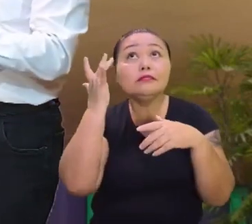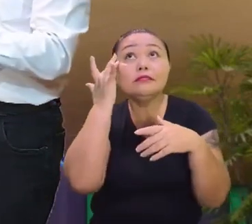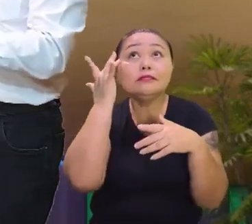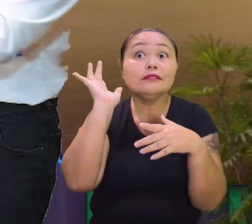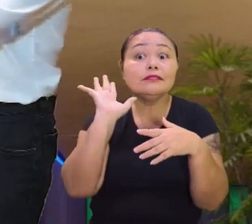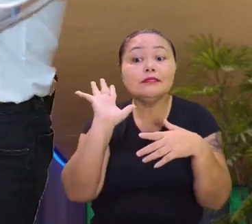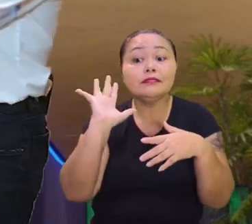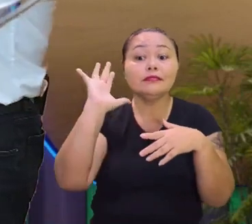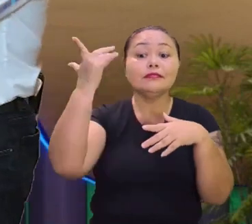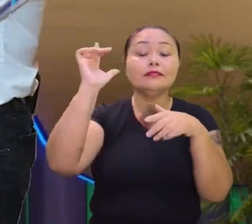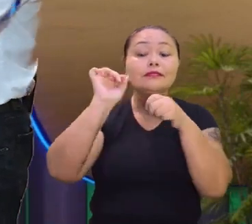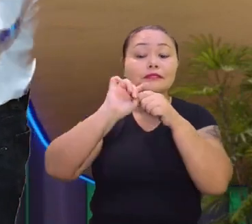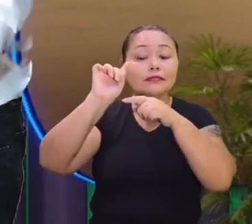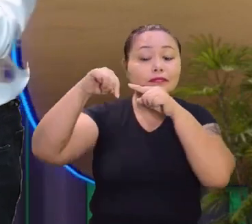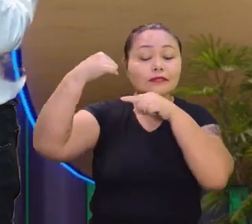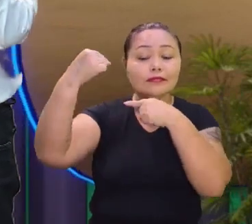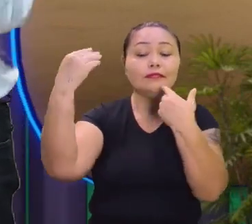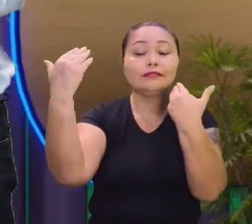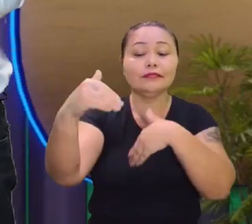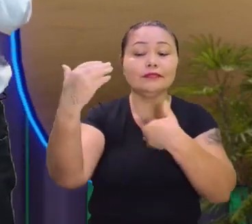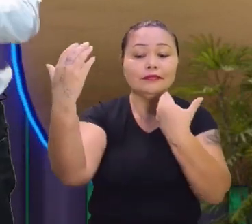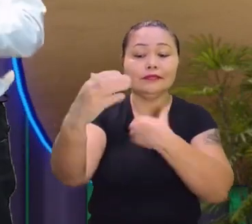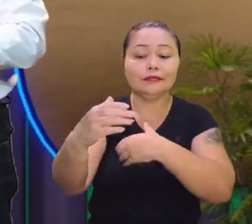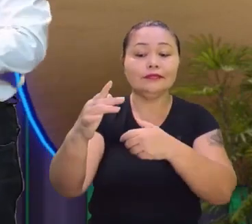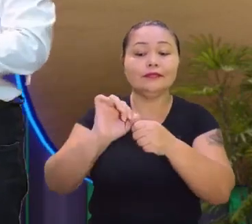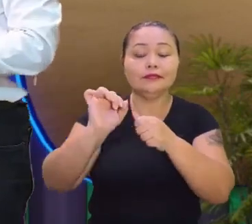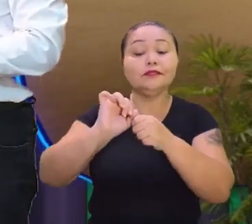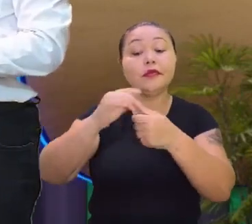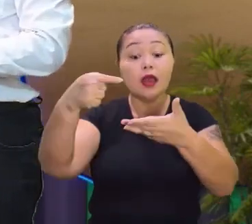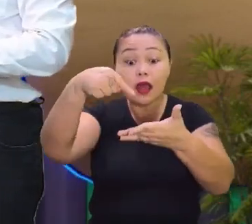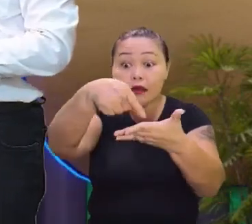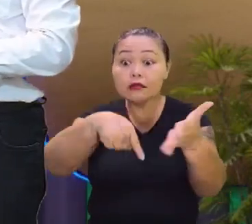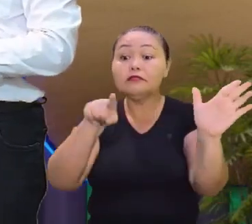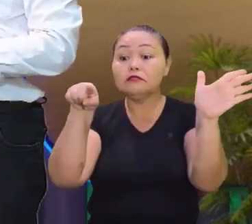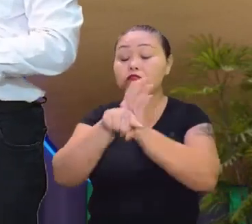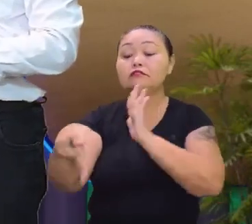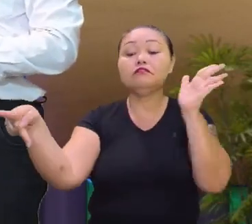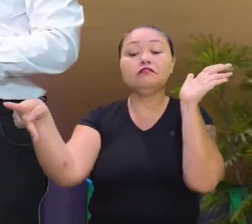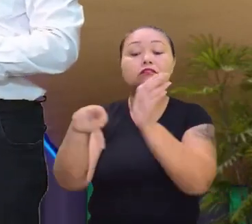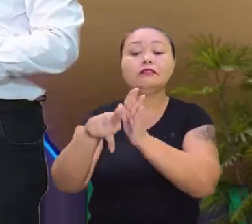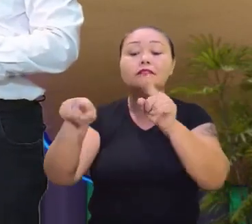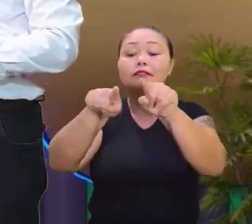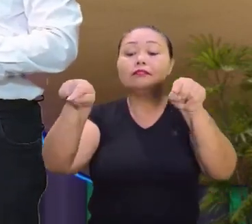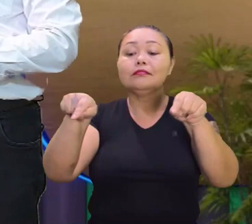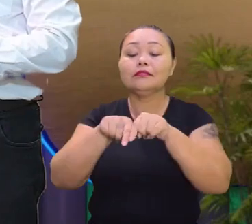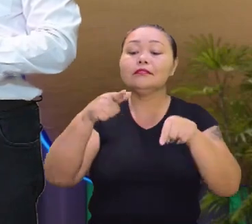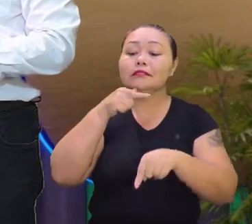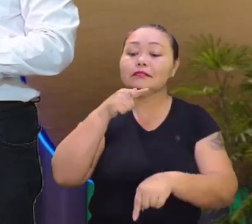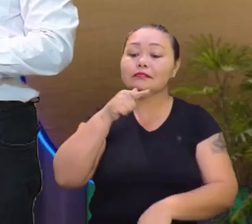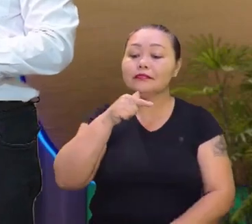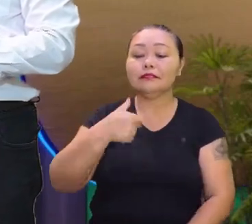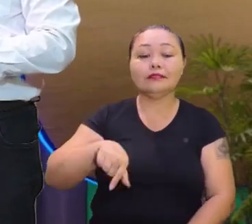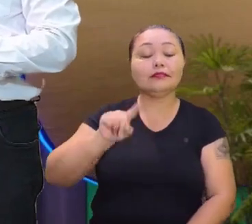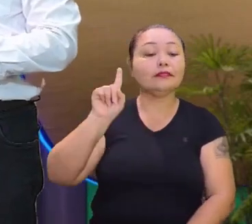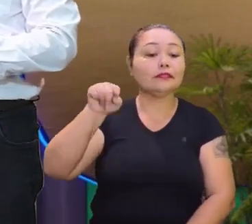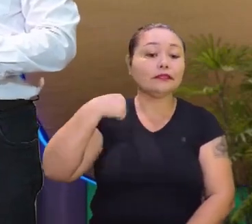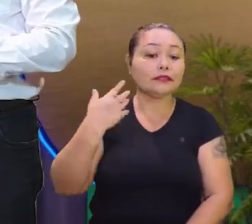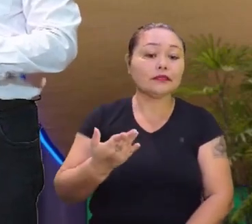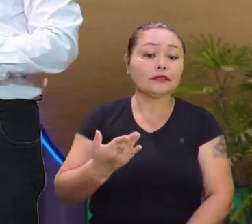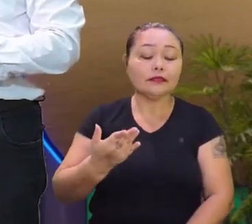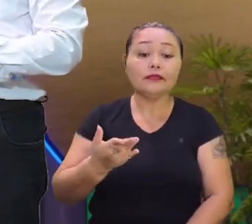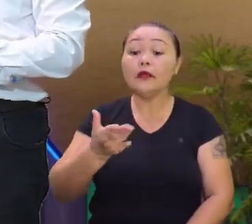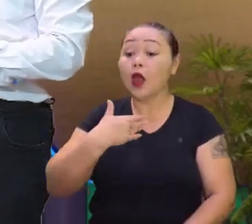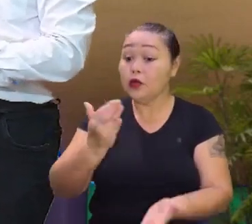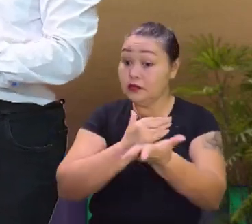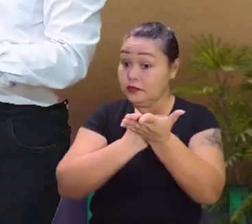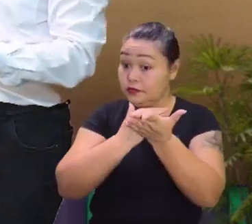concurso. Exatamente. Que pode cair questões falando de bacias hidrográficas. Exato. E é interessante,